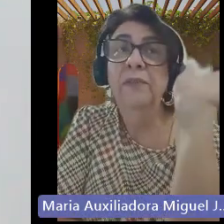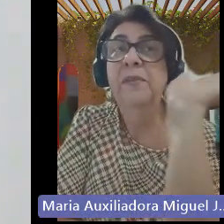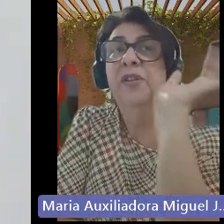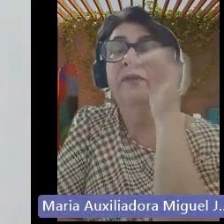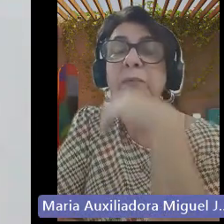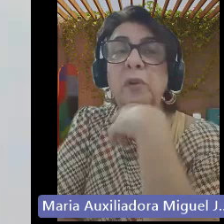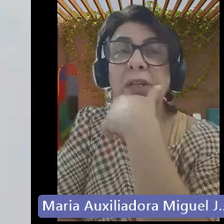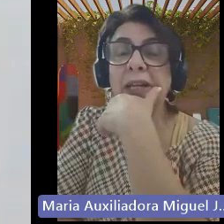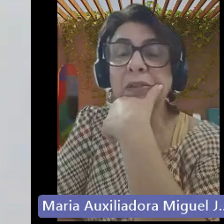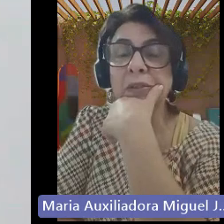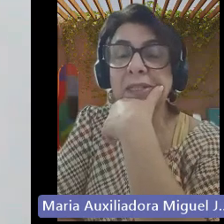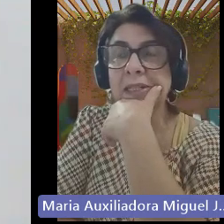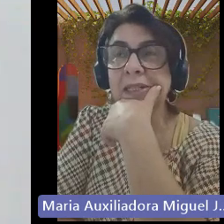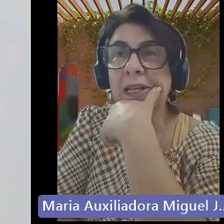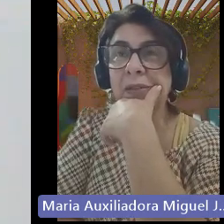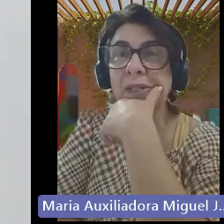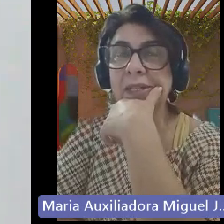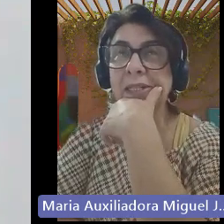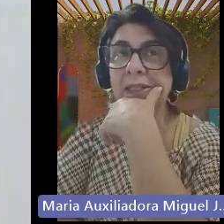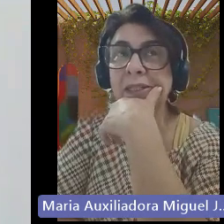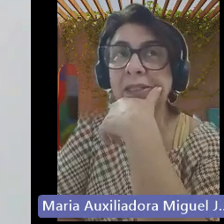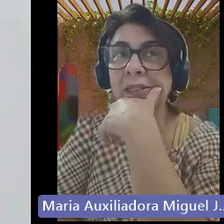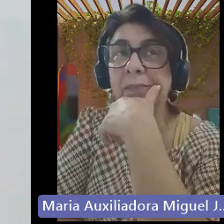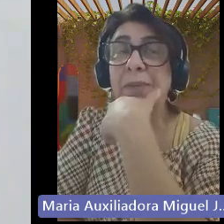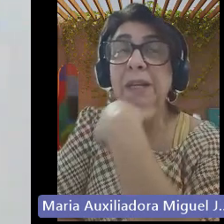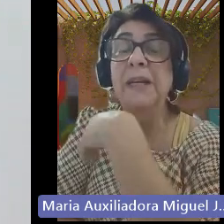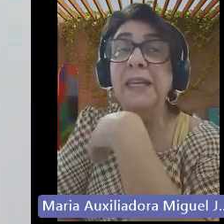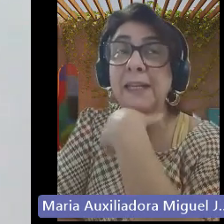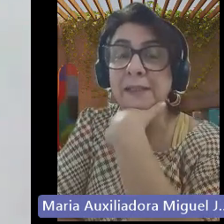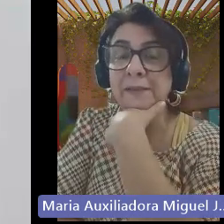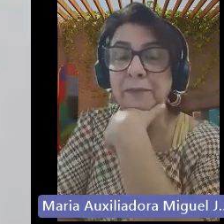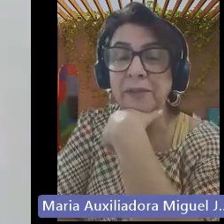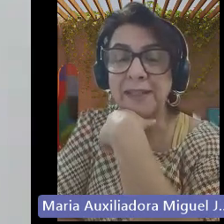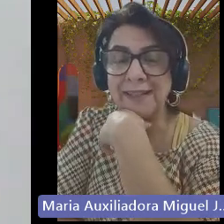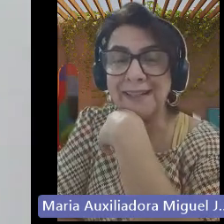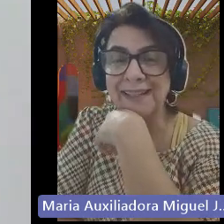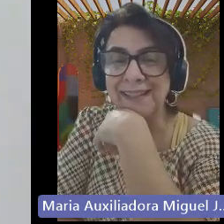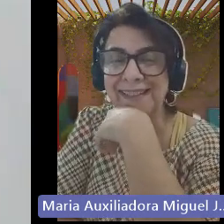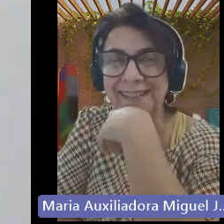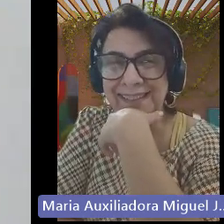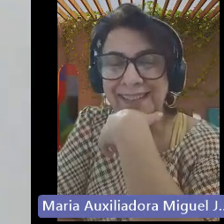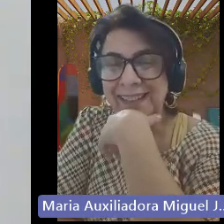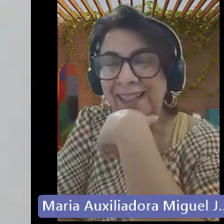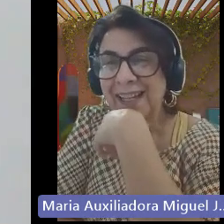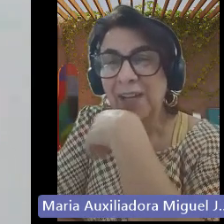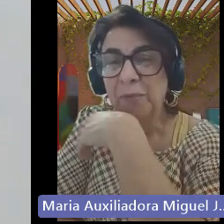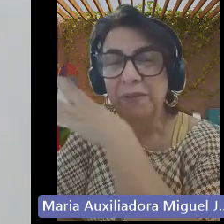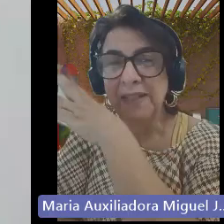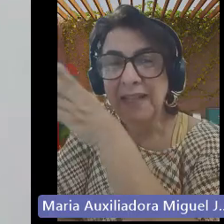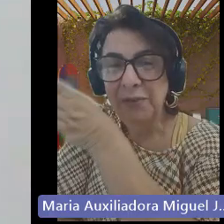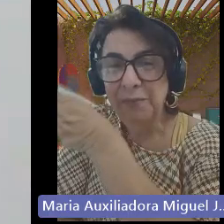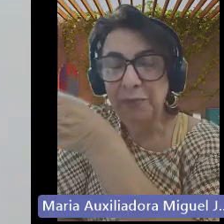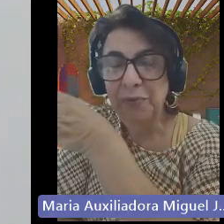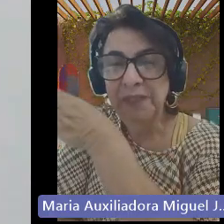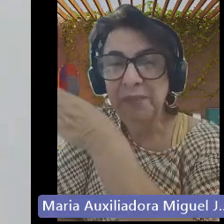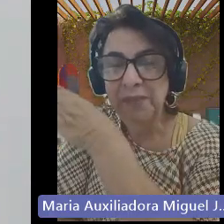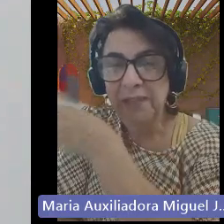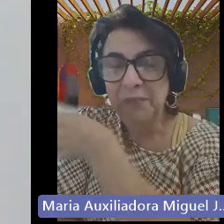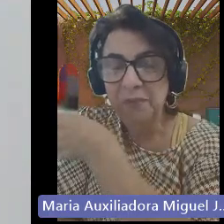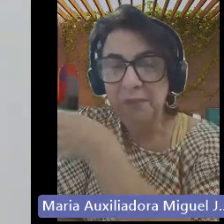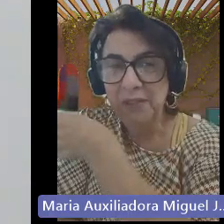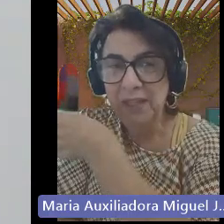O FMG, vamos colocar a nossa prima rica, vamos dizer assim. É uma universidade